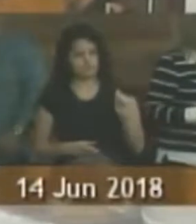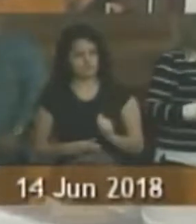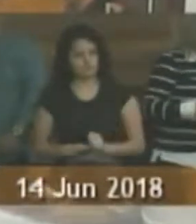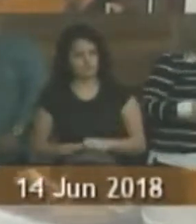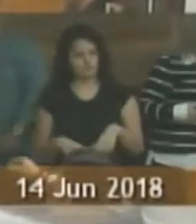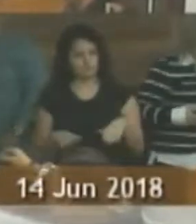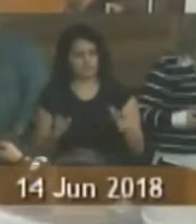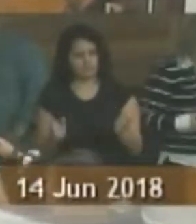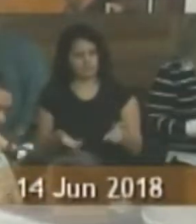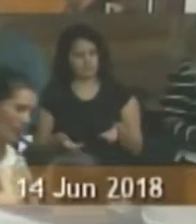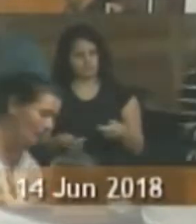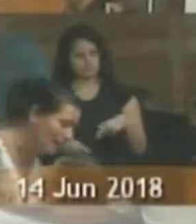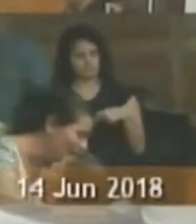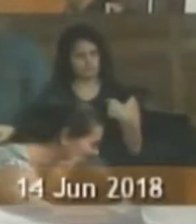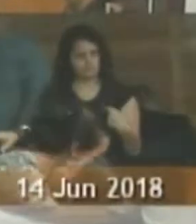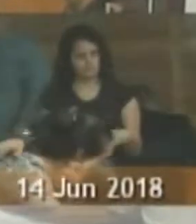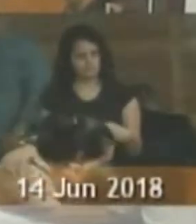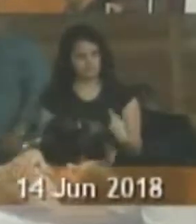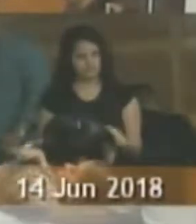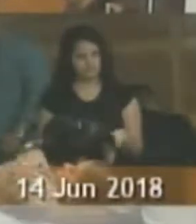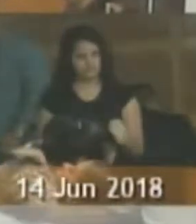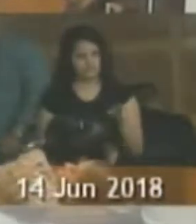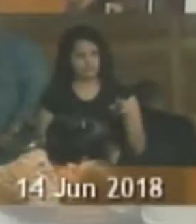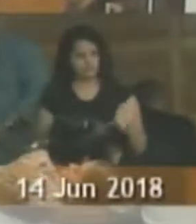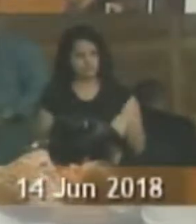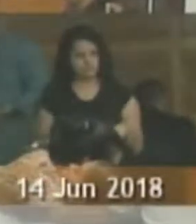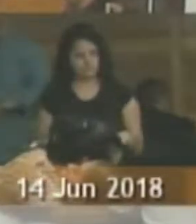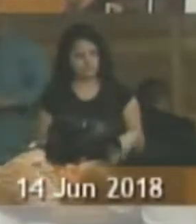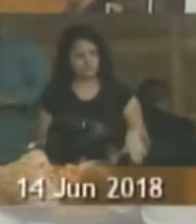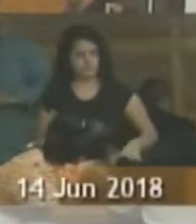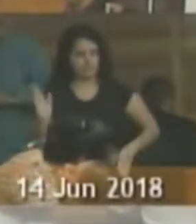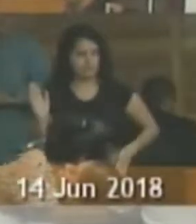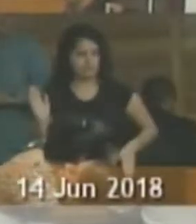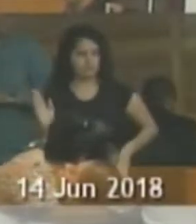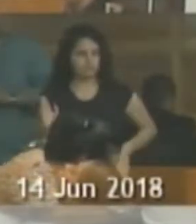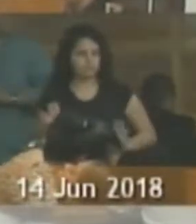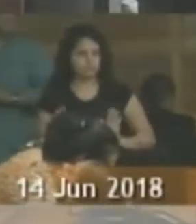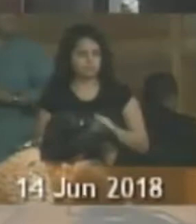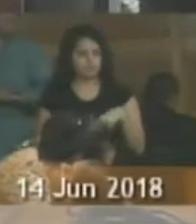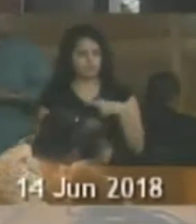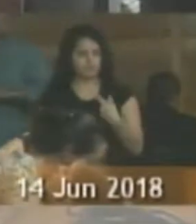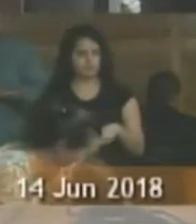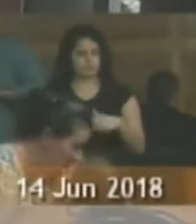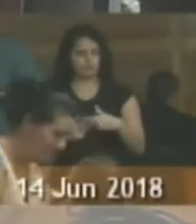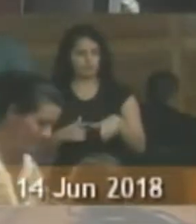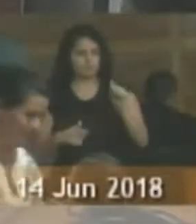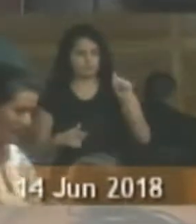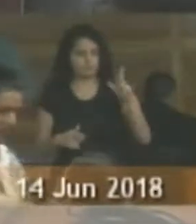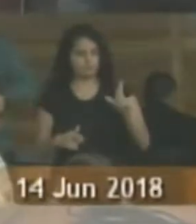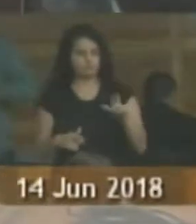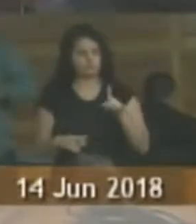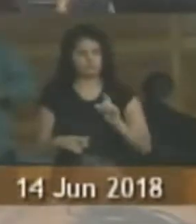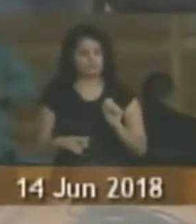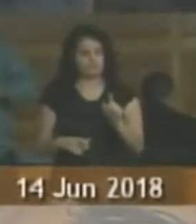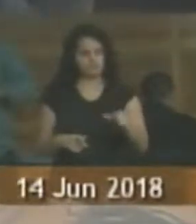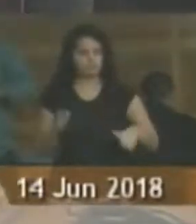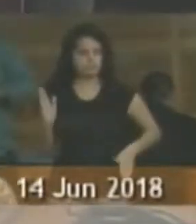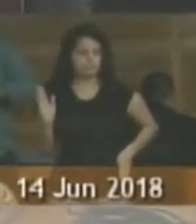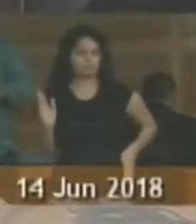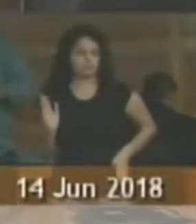hoje está se debatendo aqui a violência, mas o problema da Áurea Pires não é só a violência. Tem o